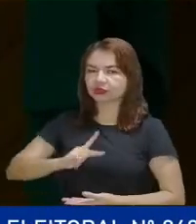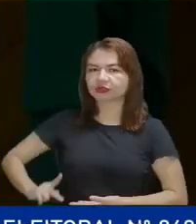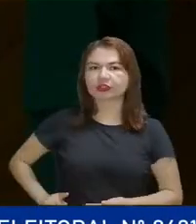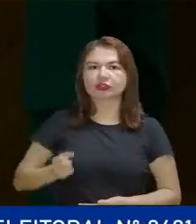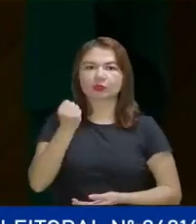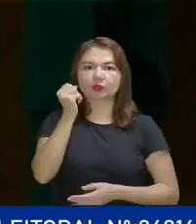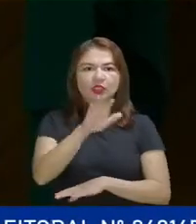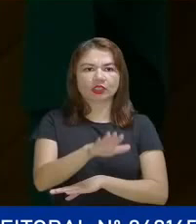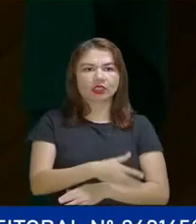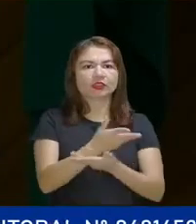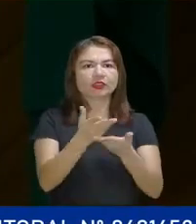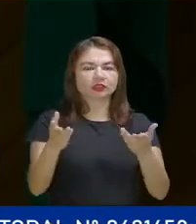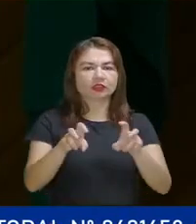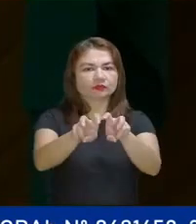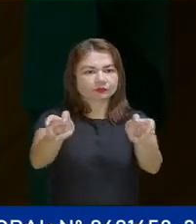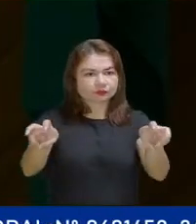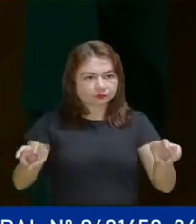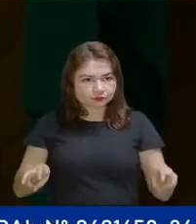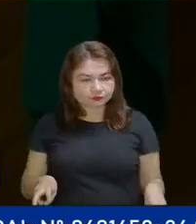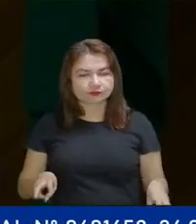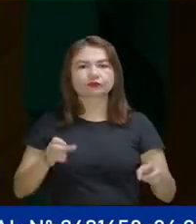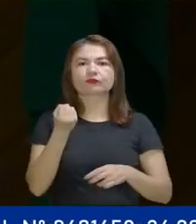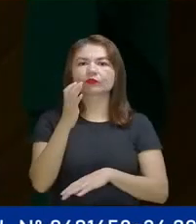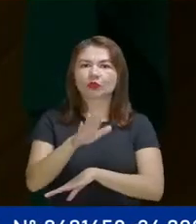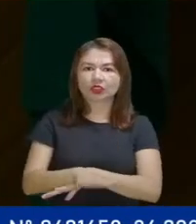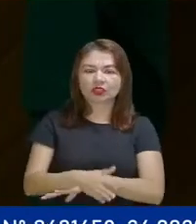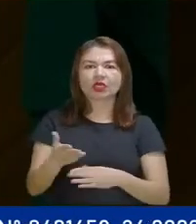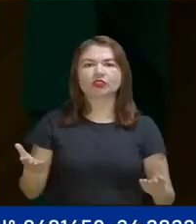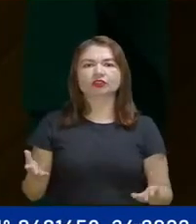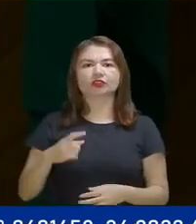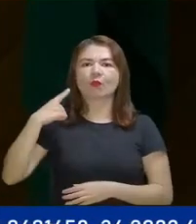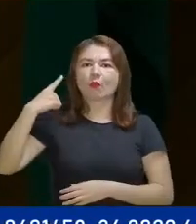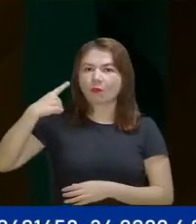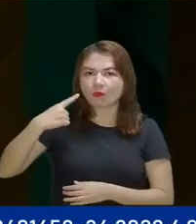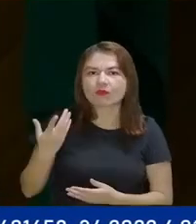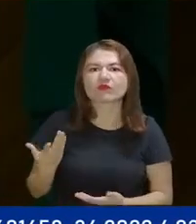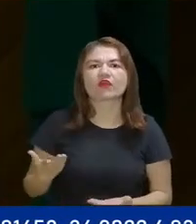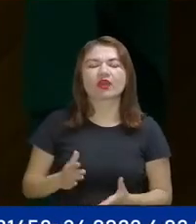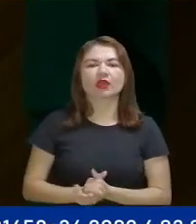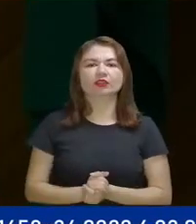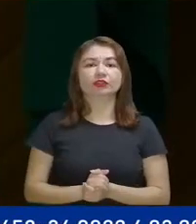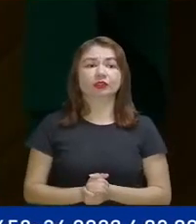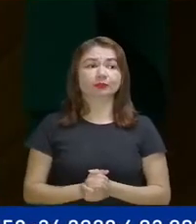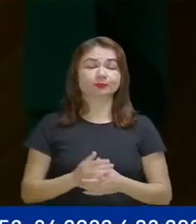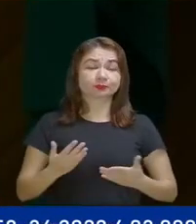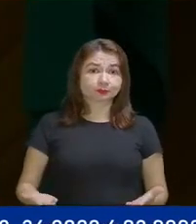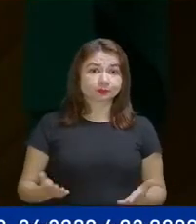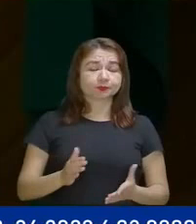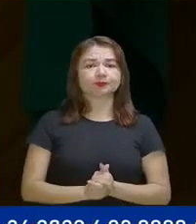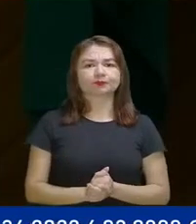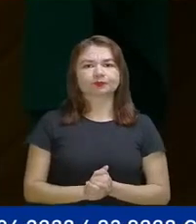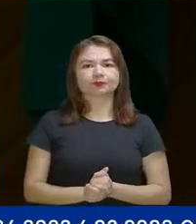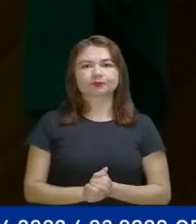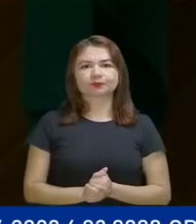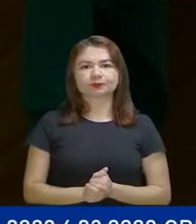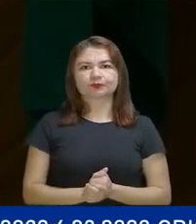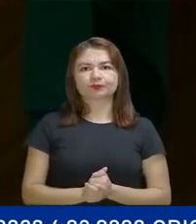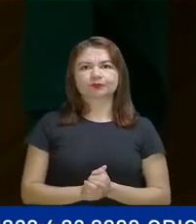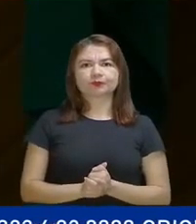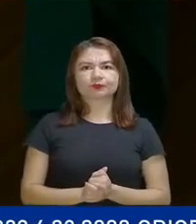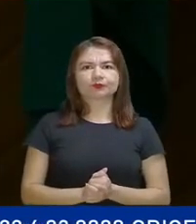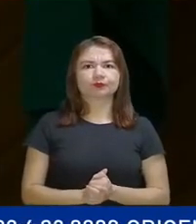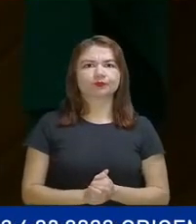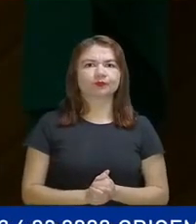relator, senhoras e senhores magistrados, senhores advogados. Excelência, narro os investigantes